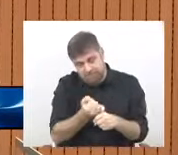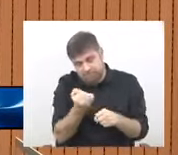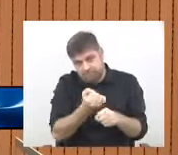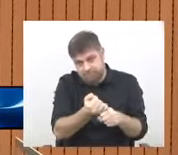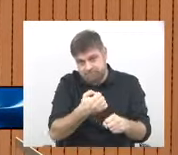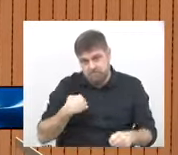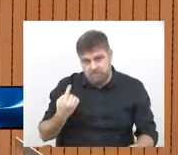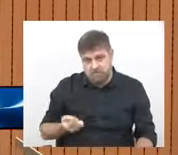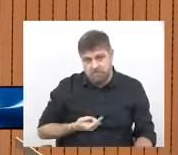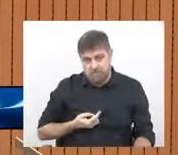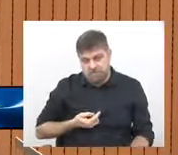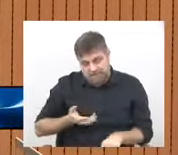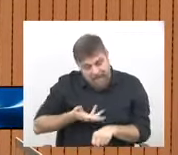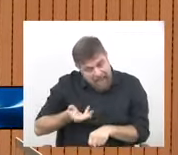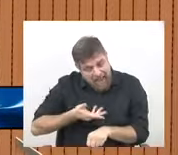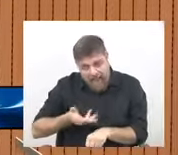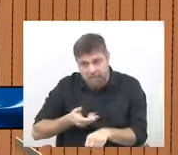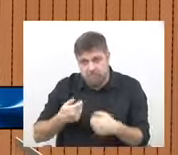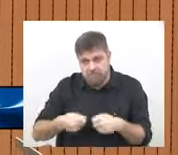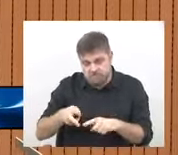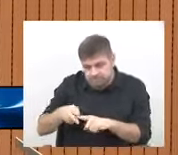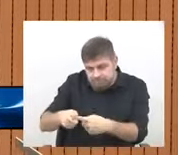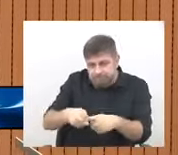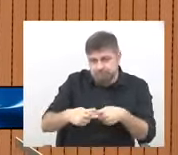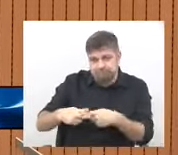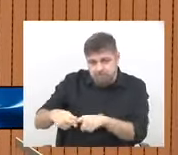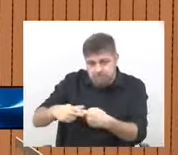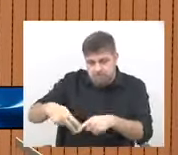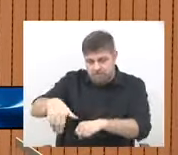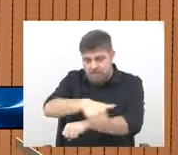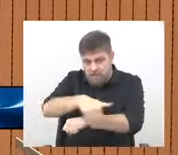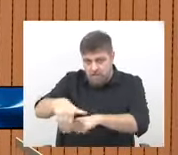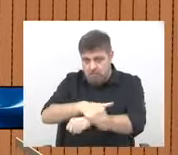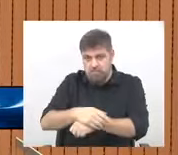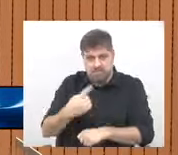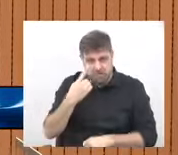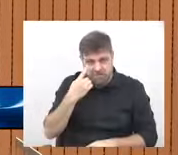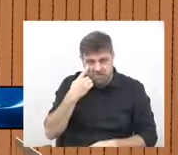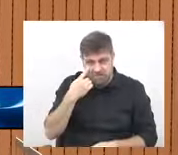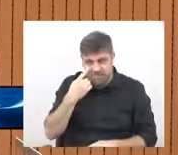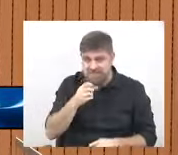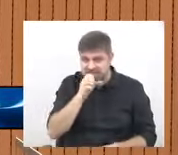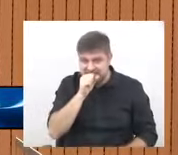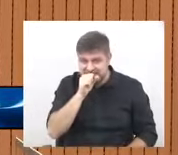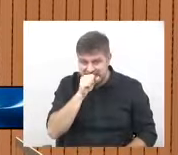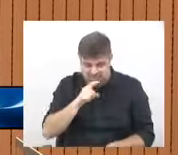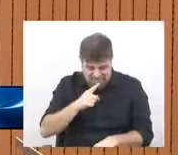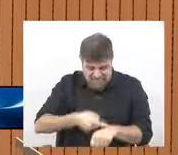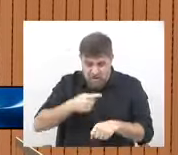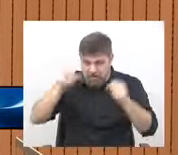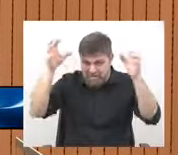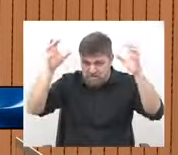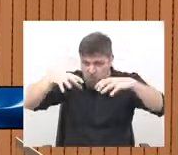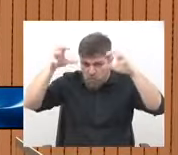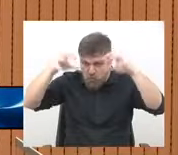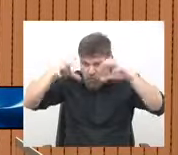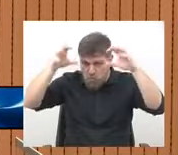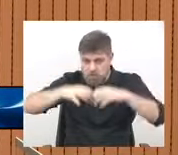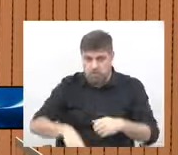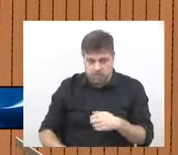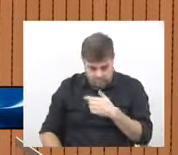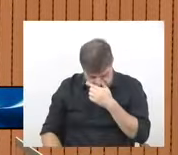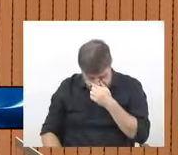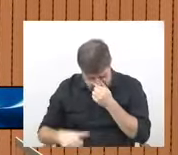precisamos, com maior celeridade, uma manutenção das vias, que eu presenciei no sábado, no momento de chuva, também um veículo que